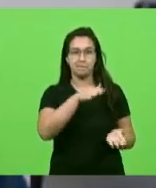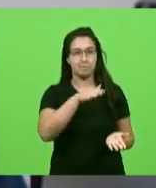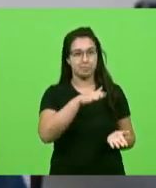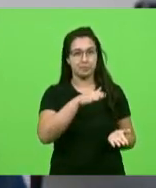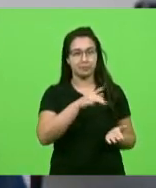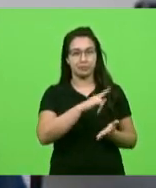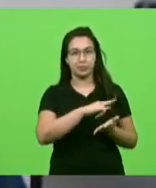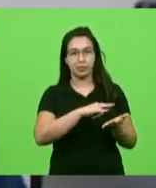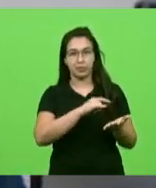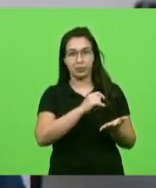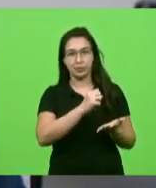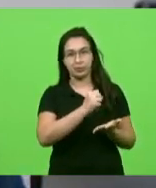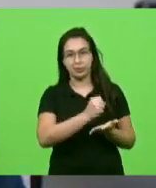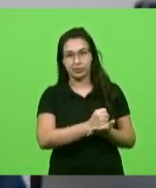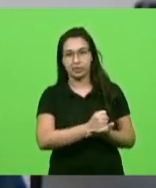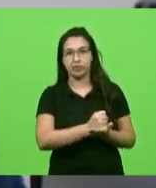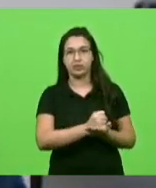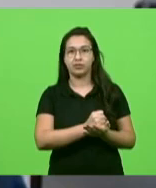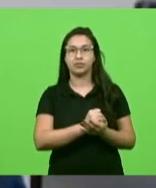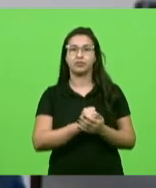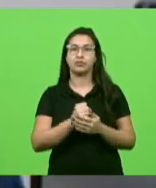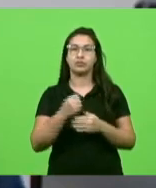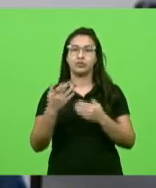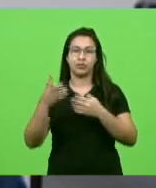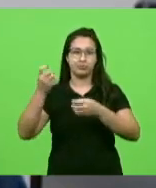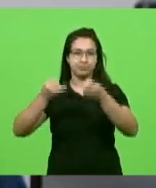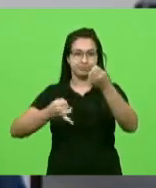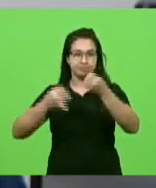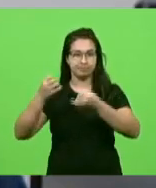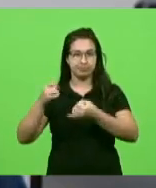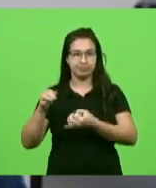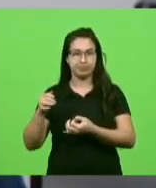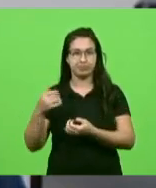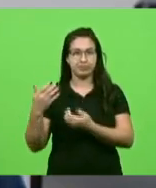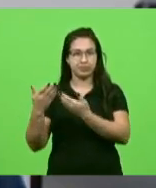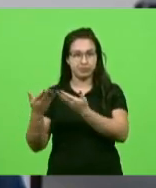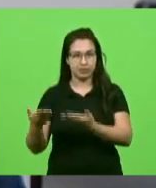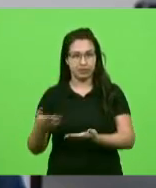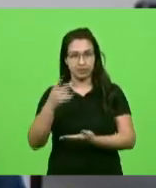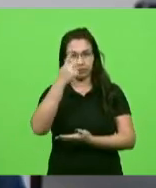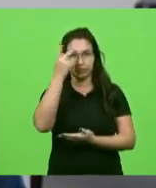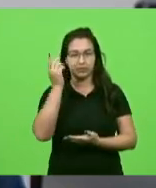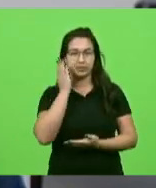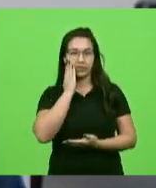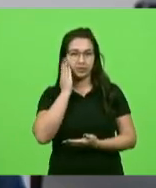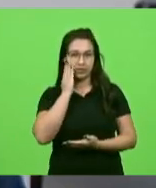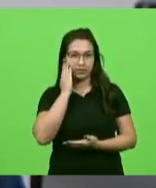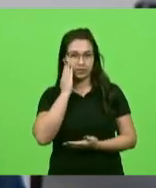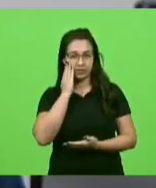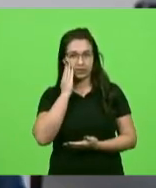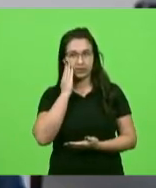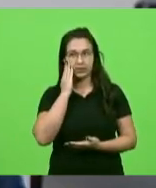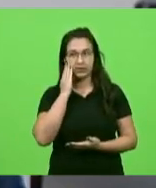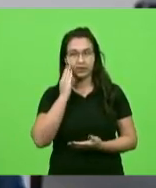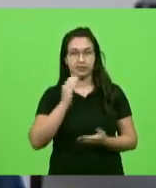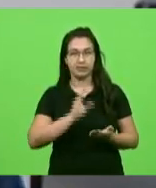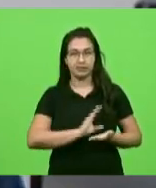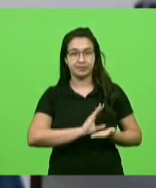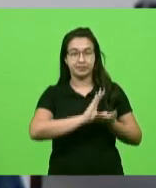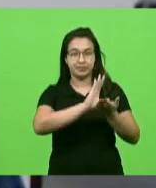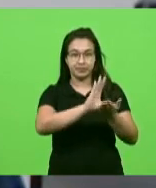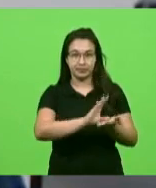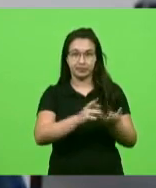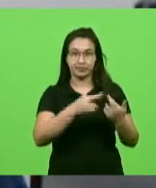tanto pelos documentos quanto pelos depoimentos colhidos na CPI dos respiradores que idade a autonomia na secretaria de saúde para a destinação da verba